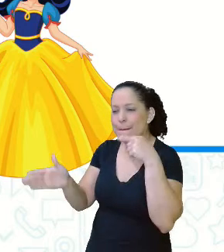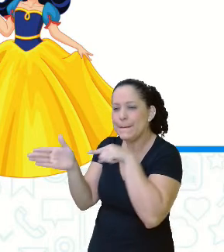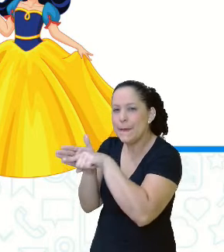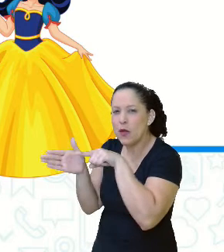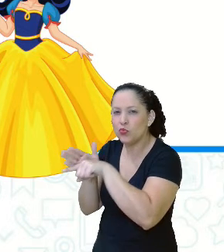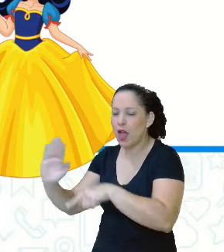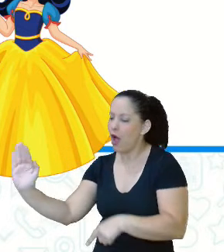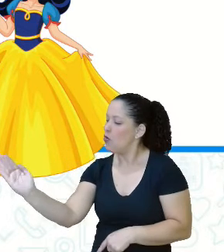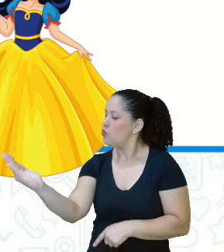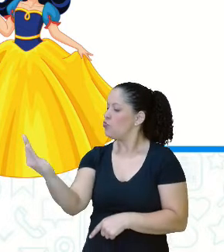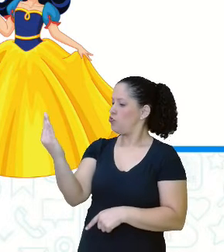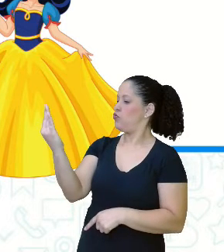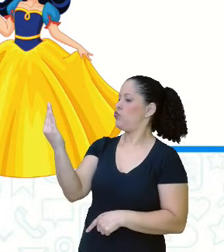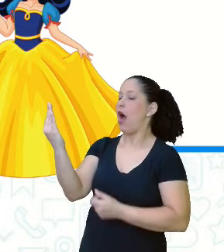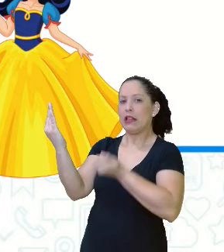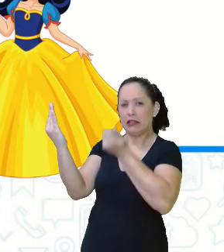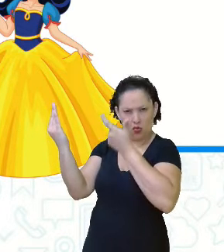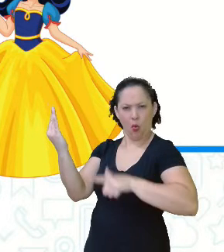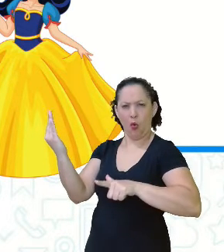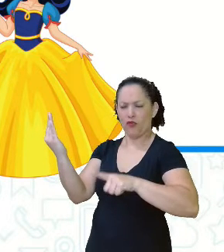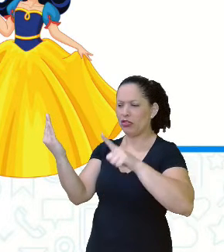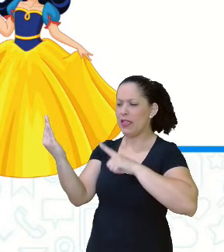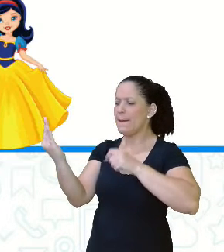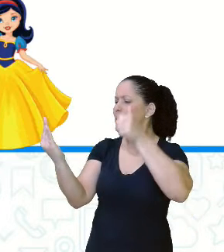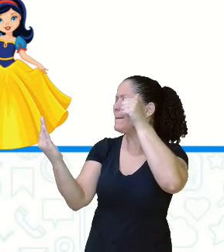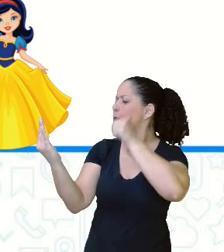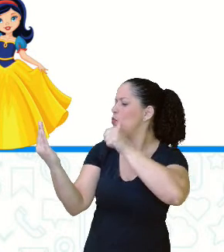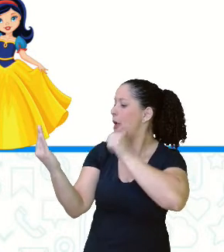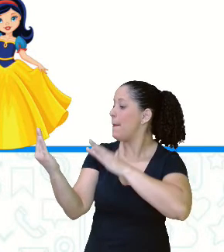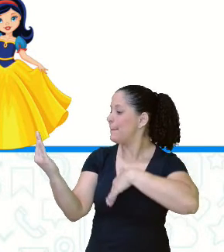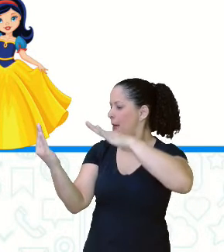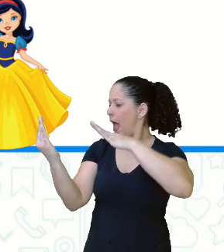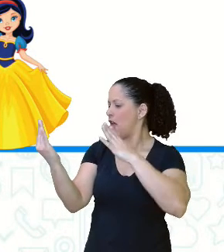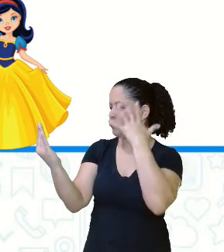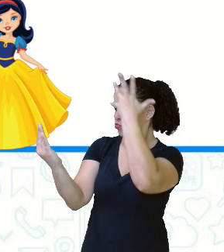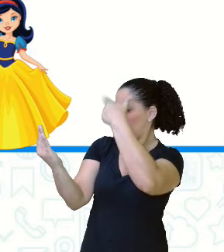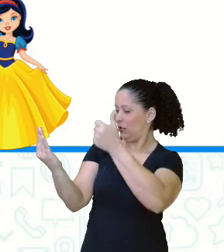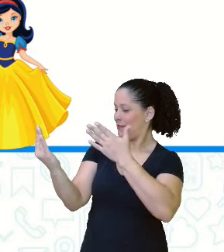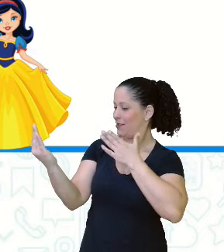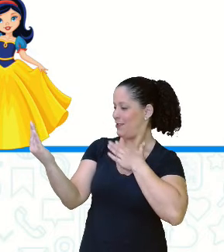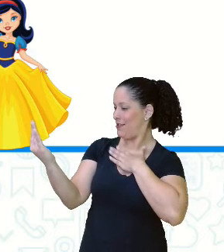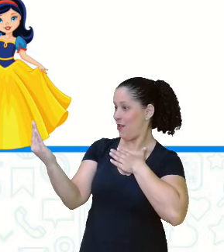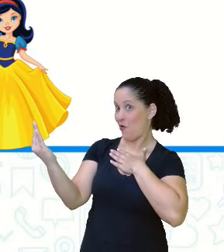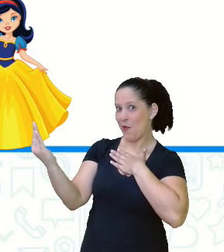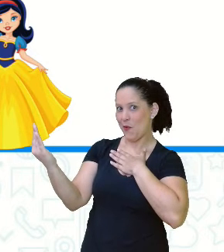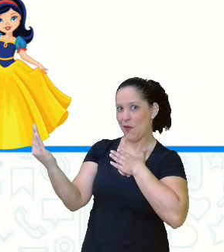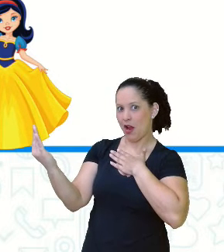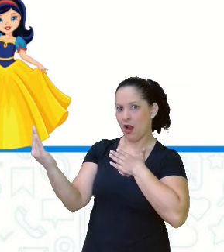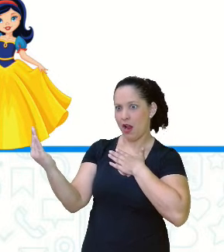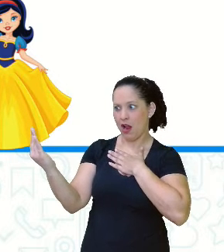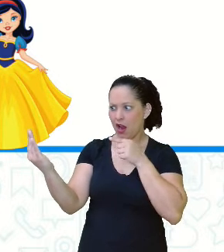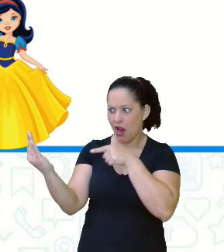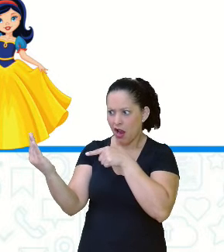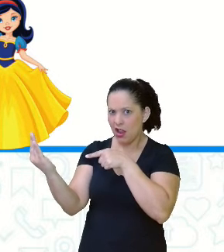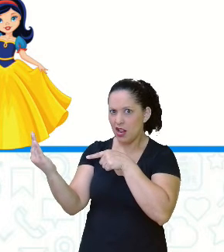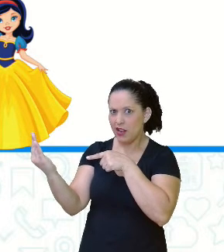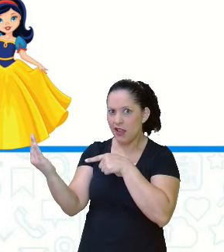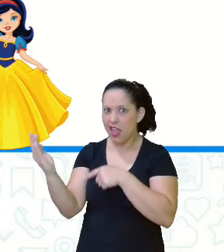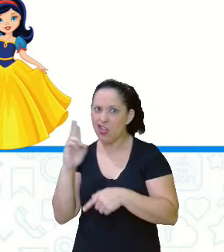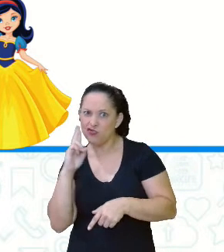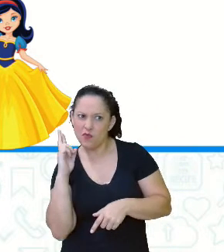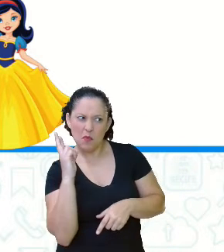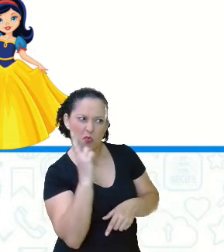perguntar ao espelho se havia alguma mulher mais bonita do que ela. Para seu grande espanto, o